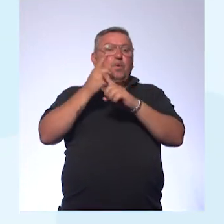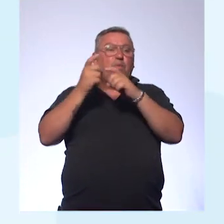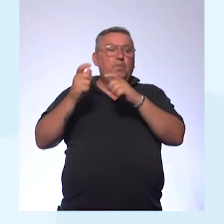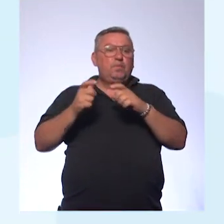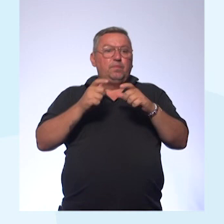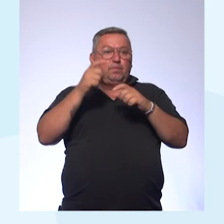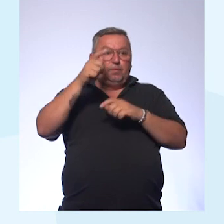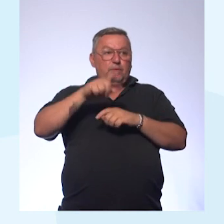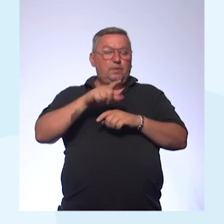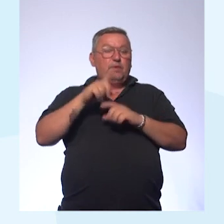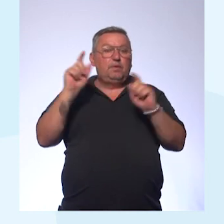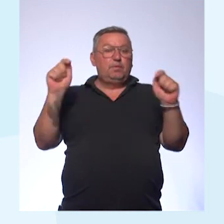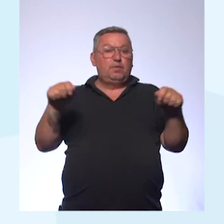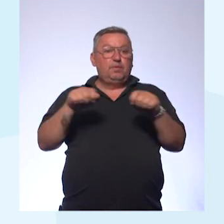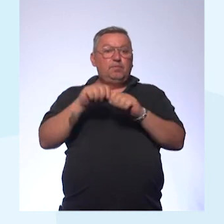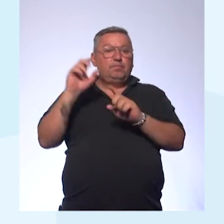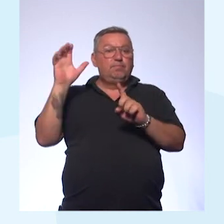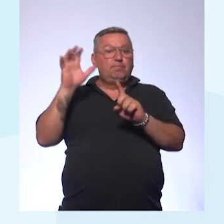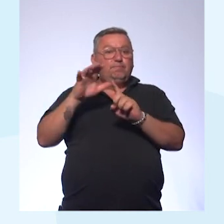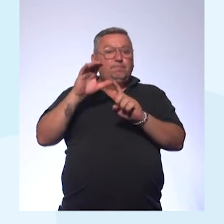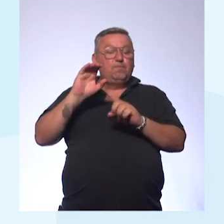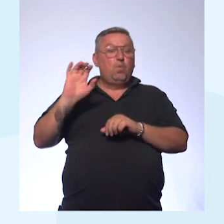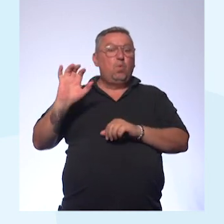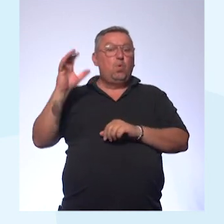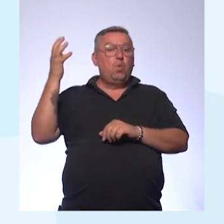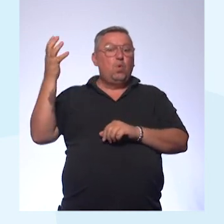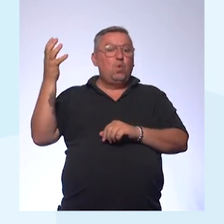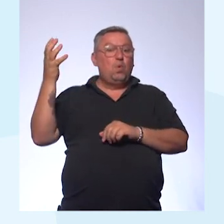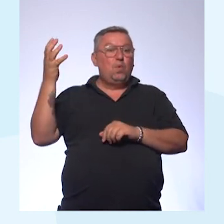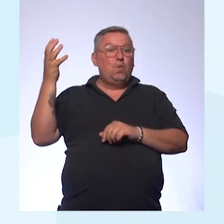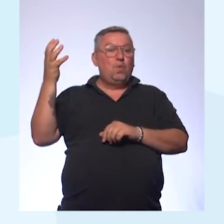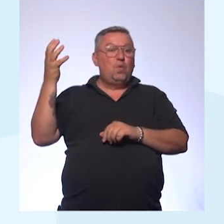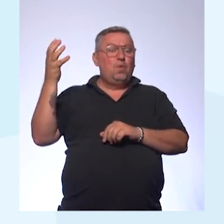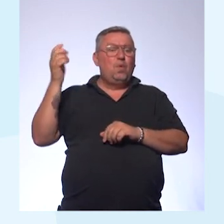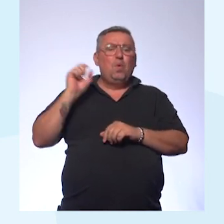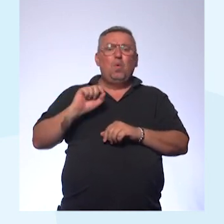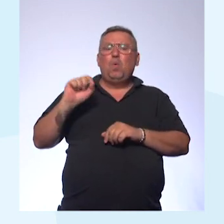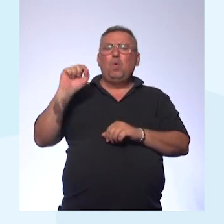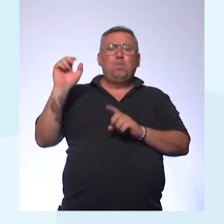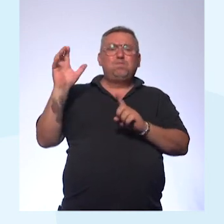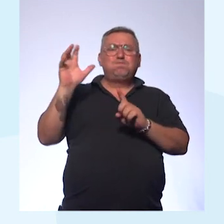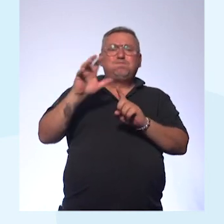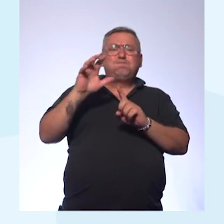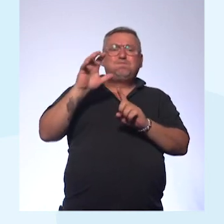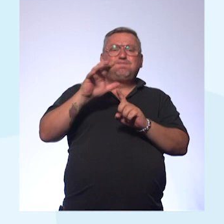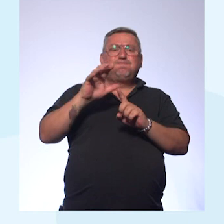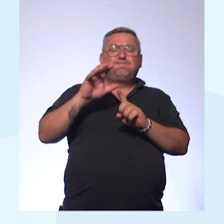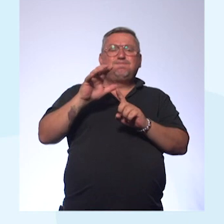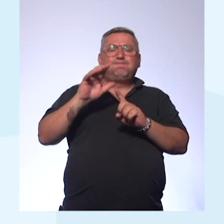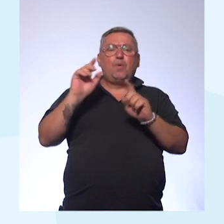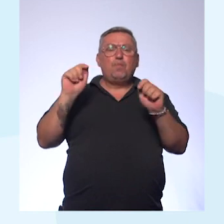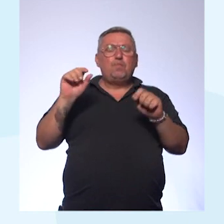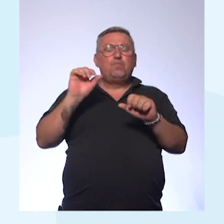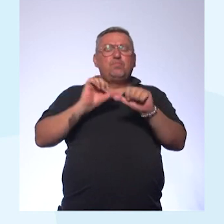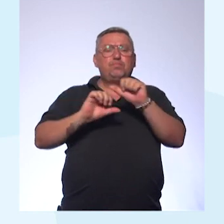gente. 2 minutinhos, por favor.